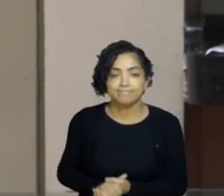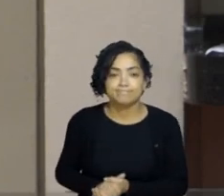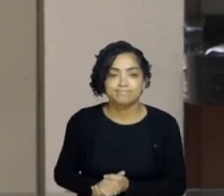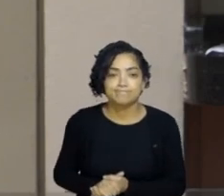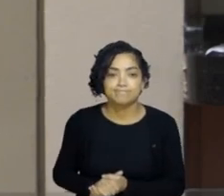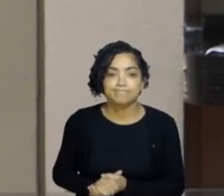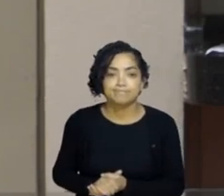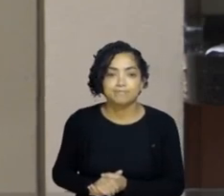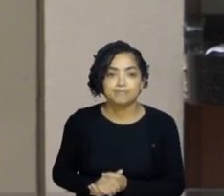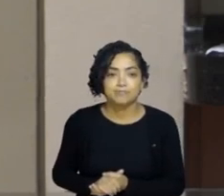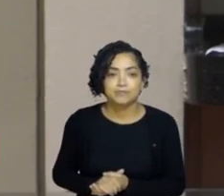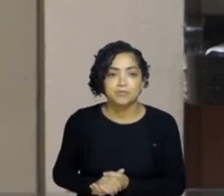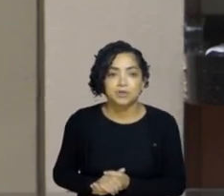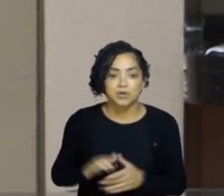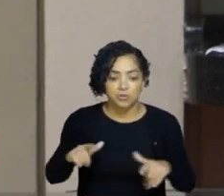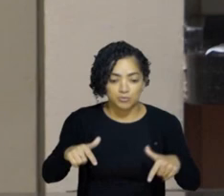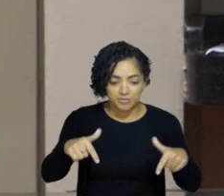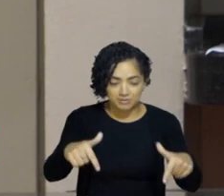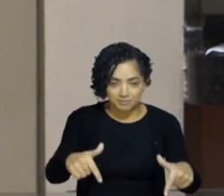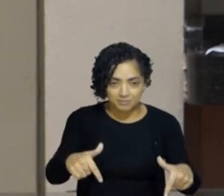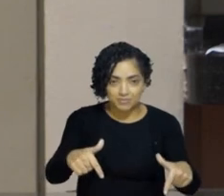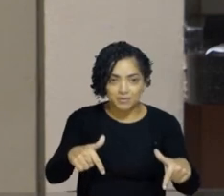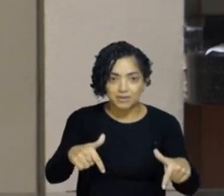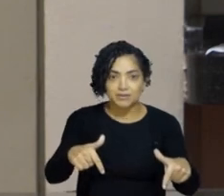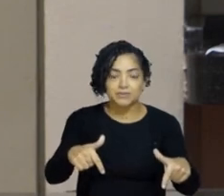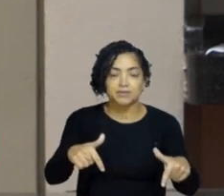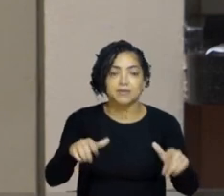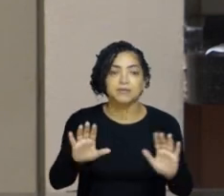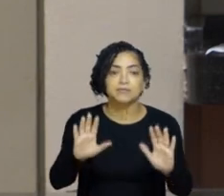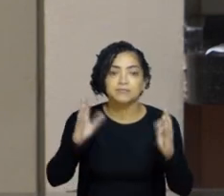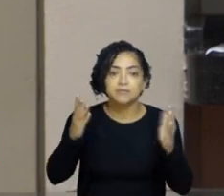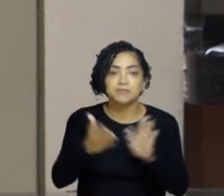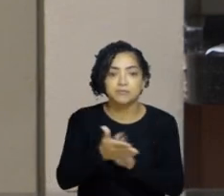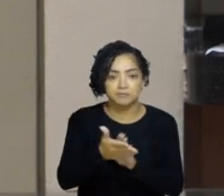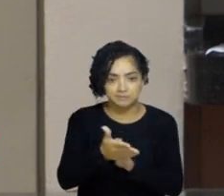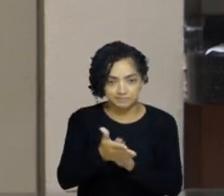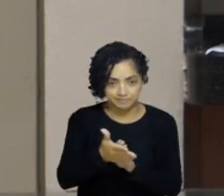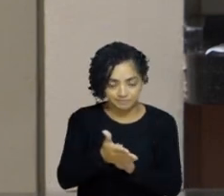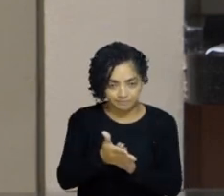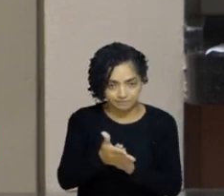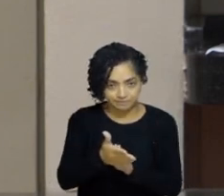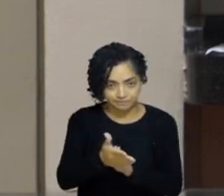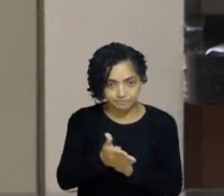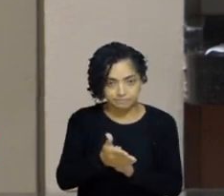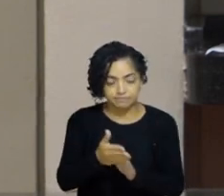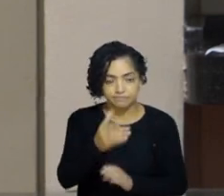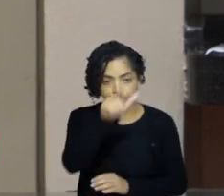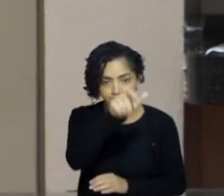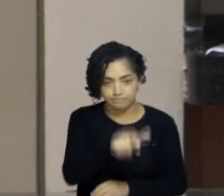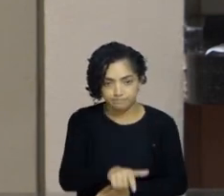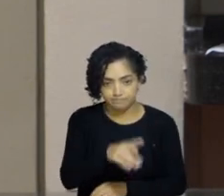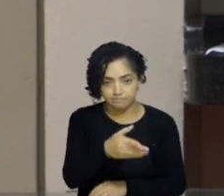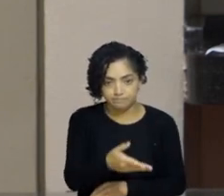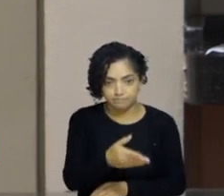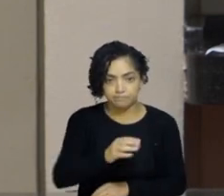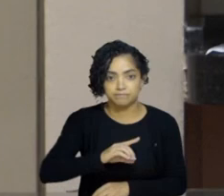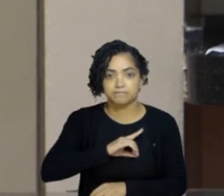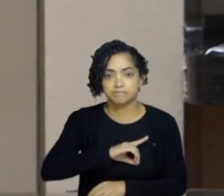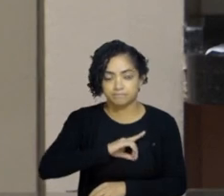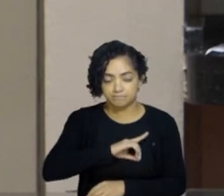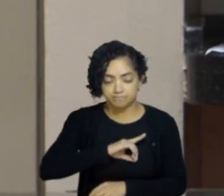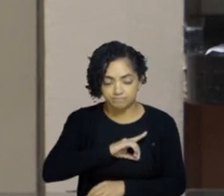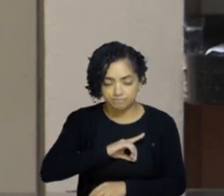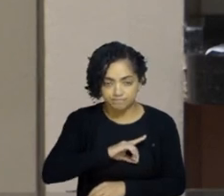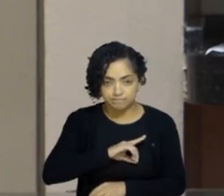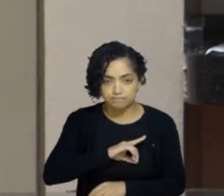juntos uma placa comemorativa e de parabenizando também o delegado Ulisses Gabriel pelo excelente desempenho no